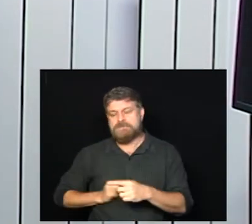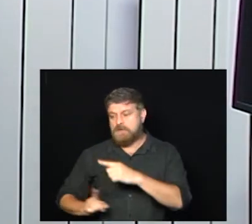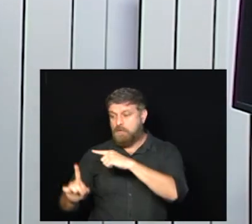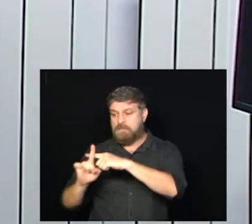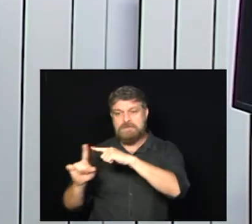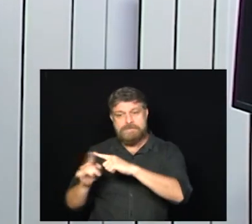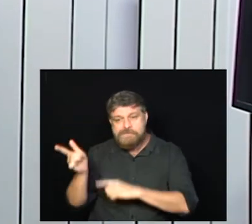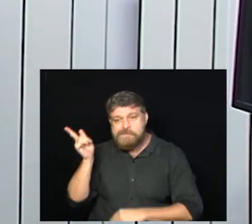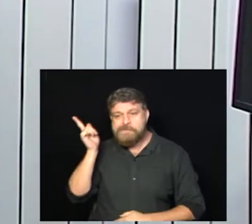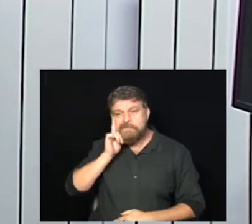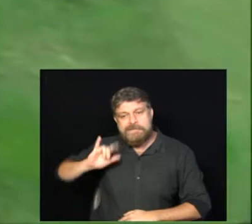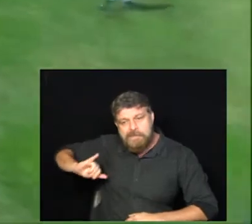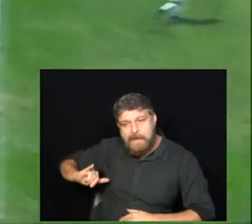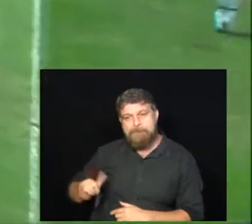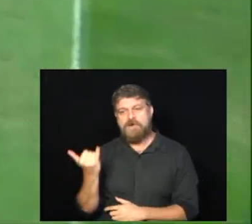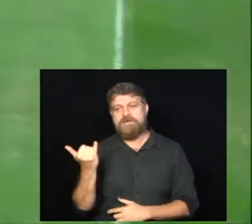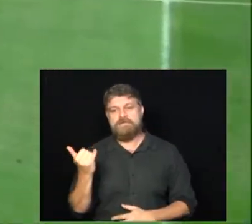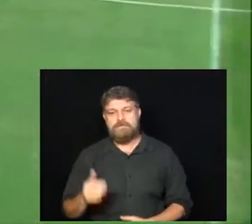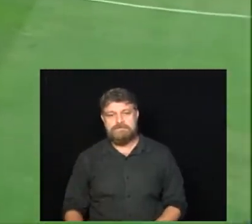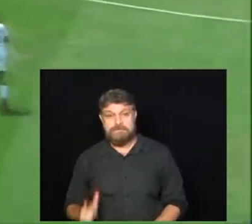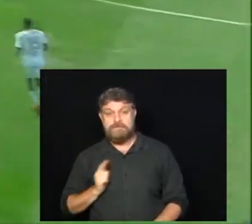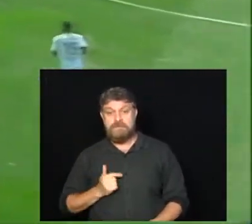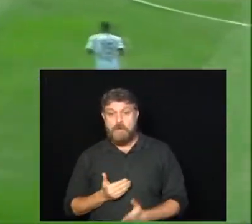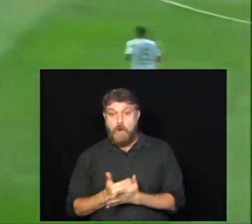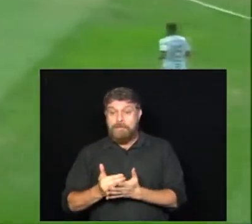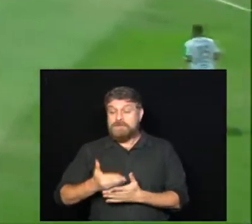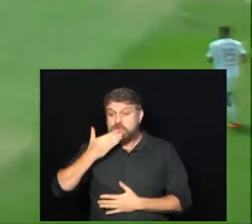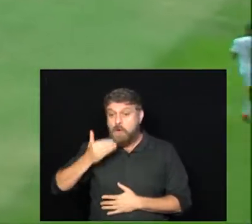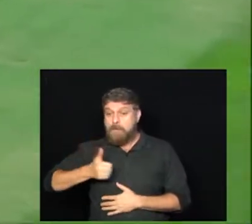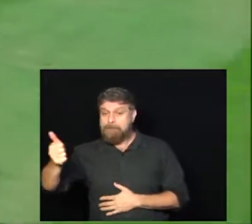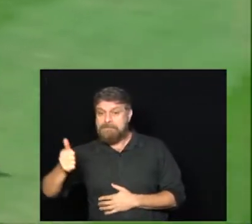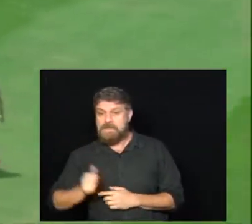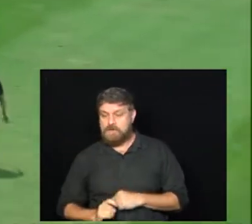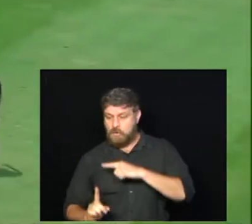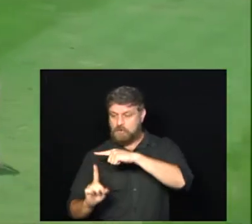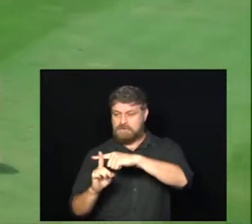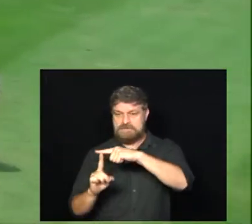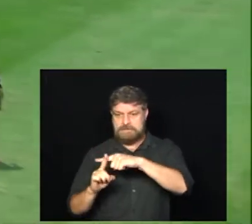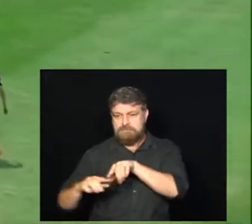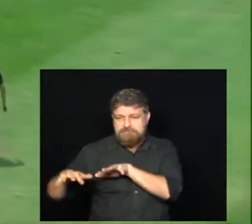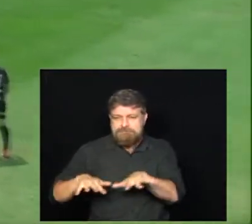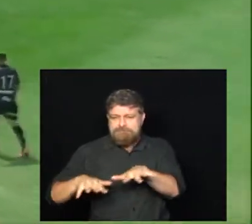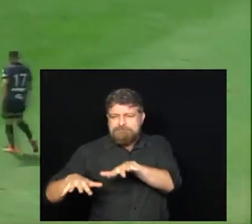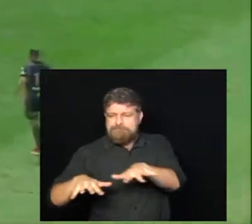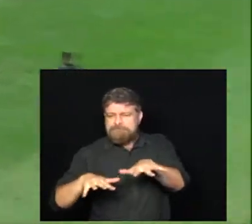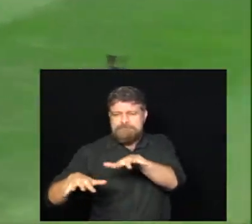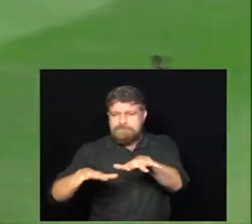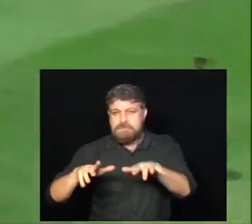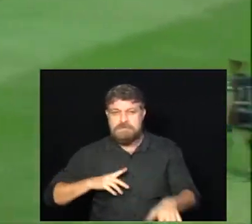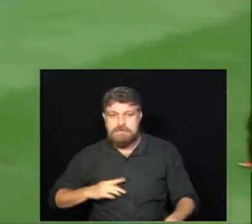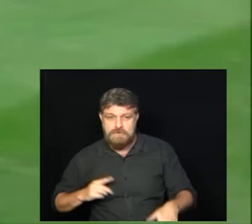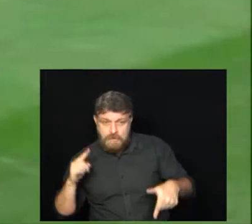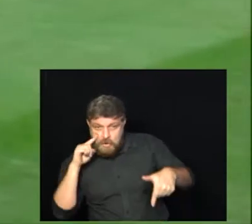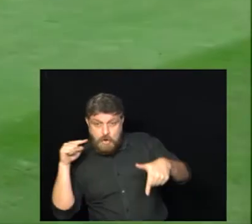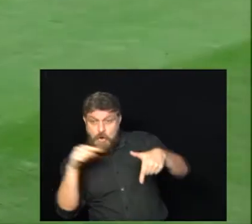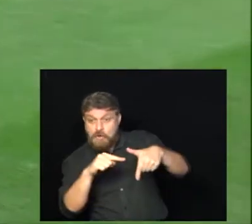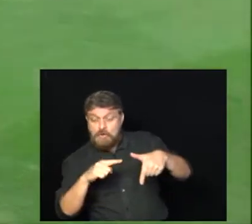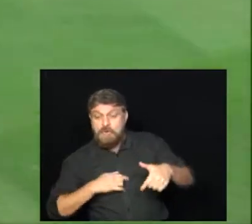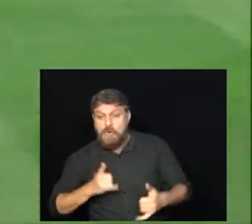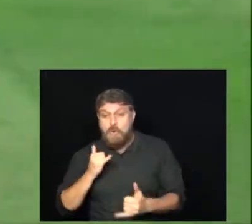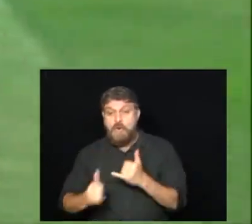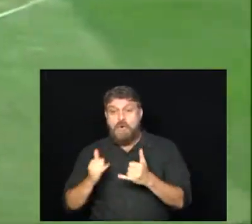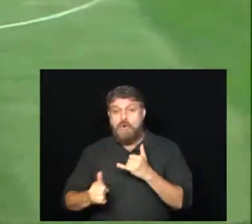lá e aproveitou. Quem começou melhor foi o Cruzeiro, que assustou neste chute cruzado de Wellington